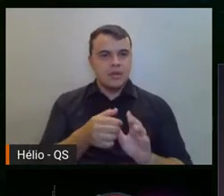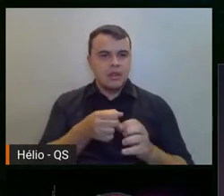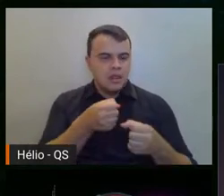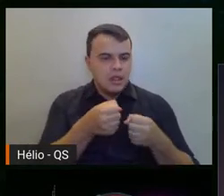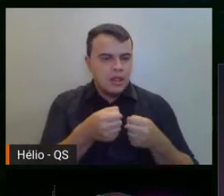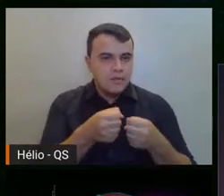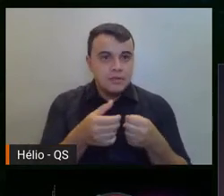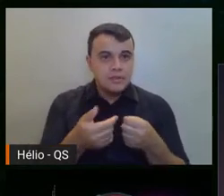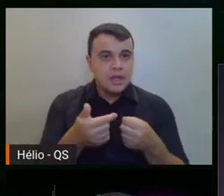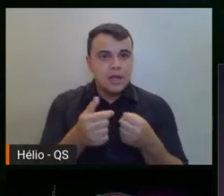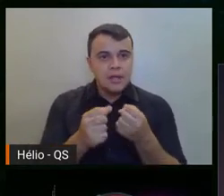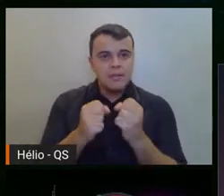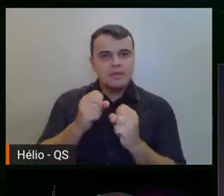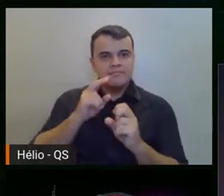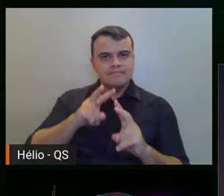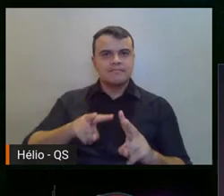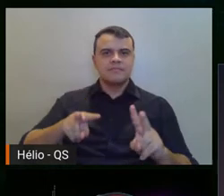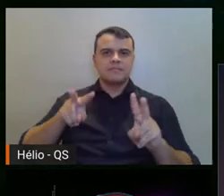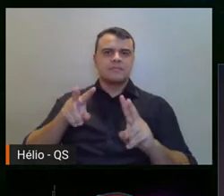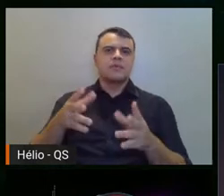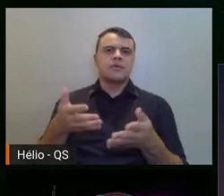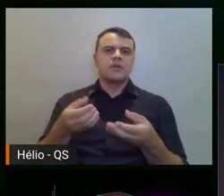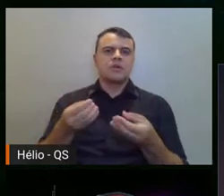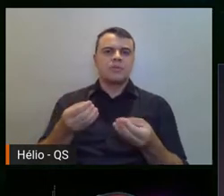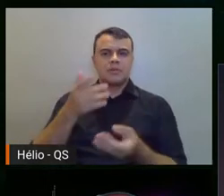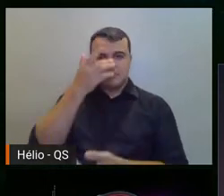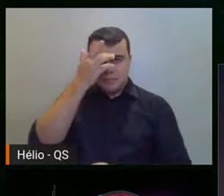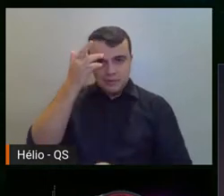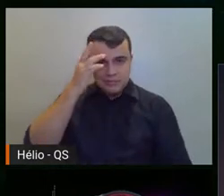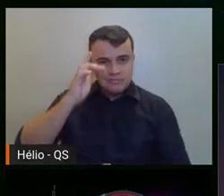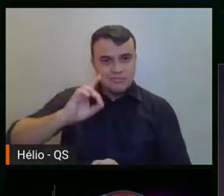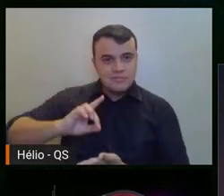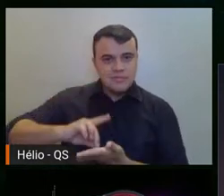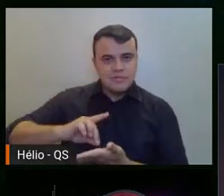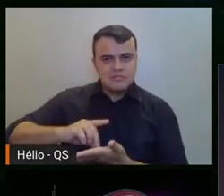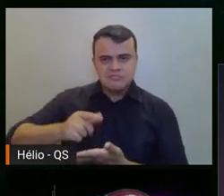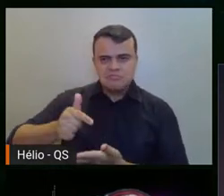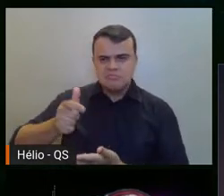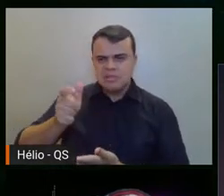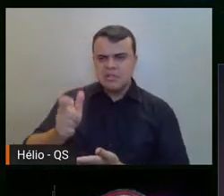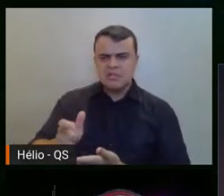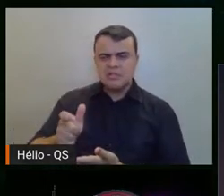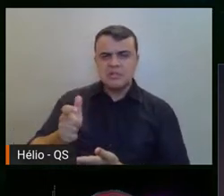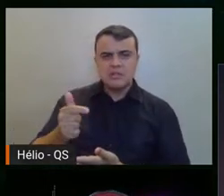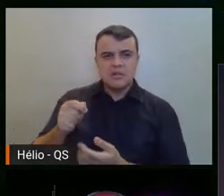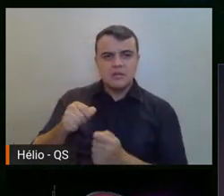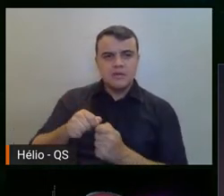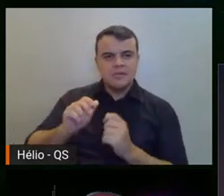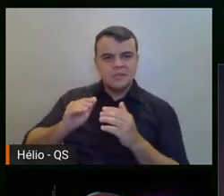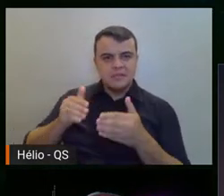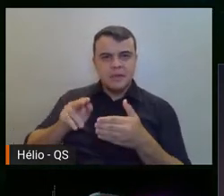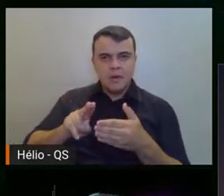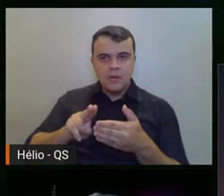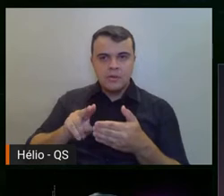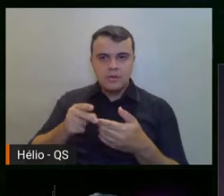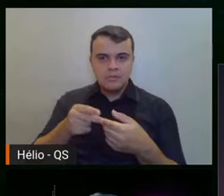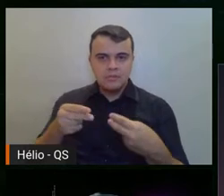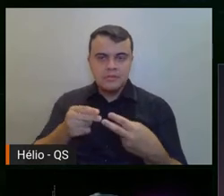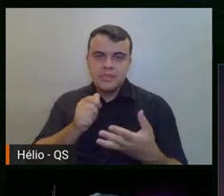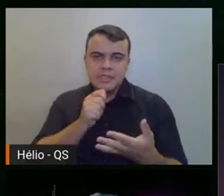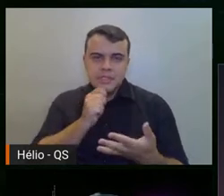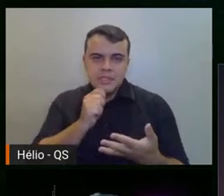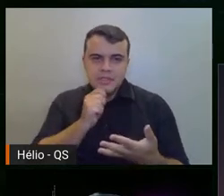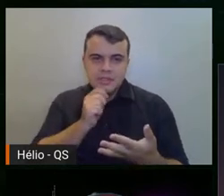a empresa vai ver essa pessoa que realmente não não deve ter usado algum atalho ali não